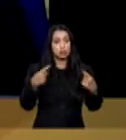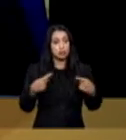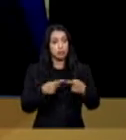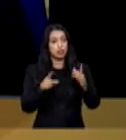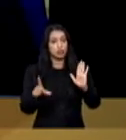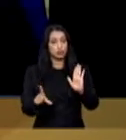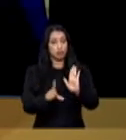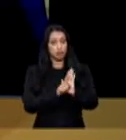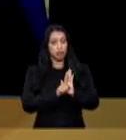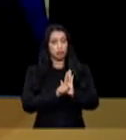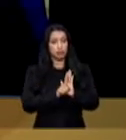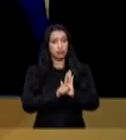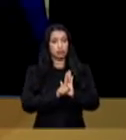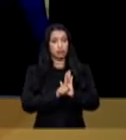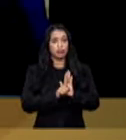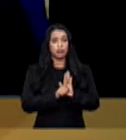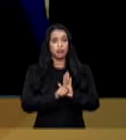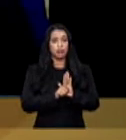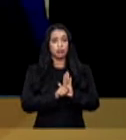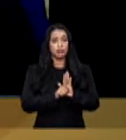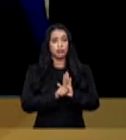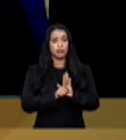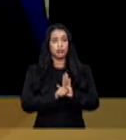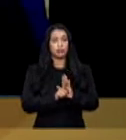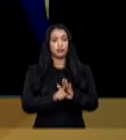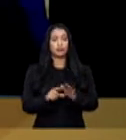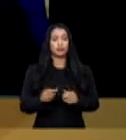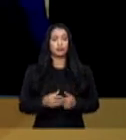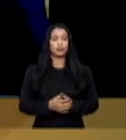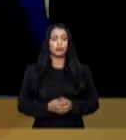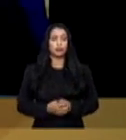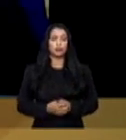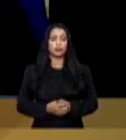legislação como uma orientação